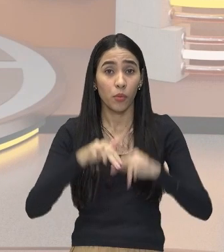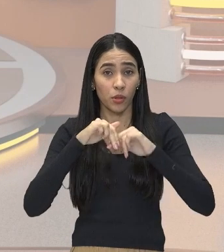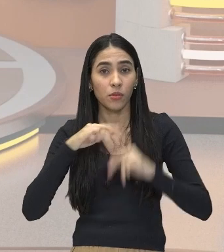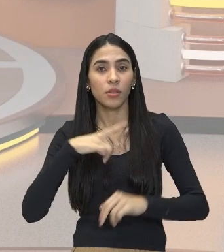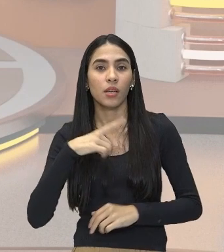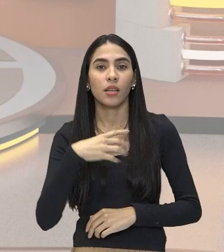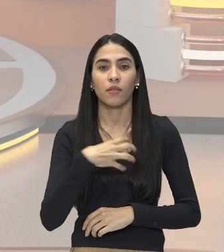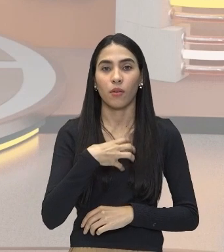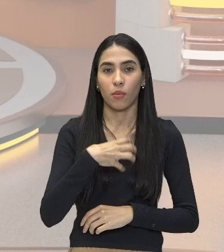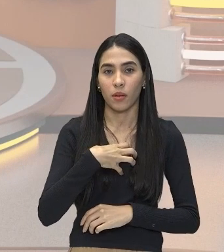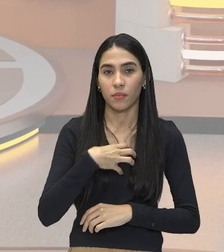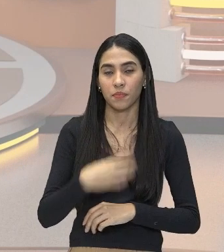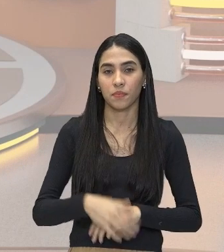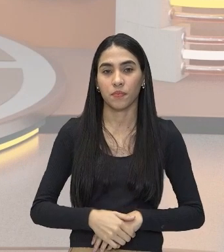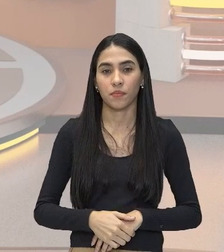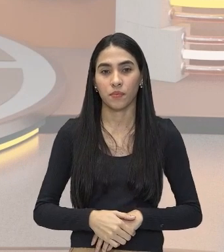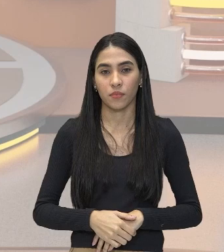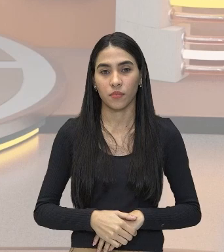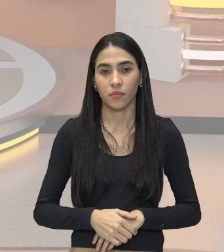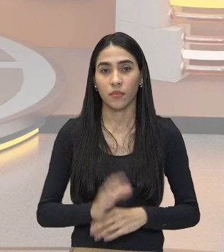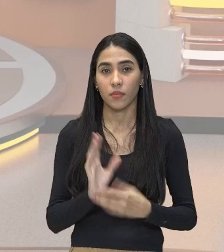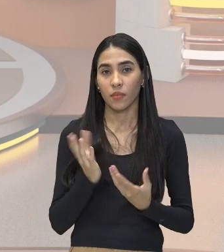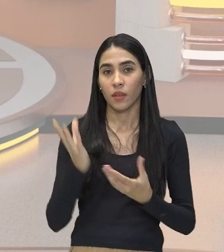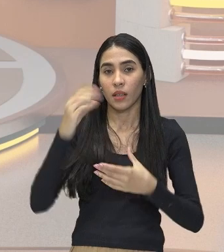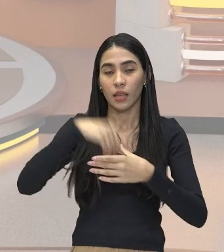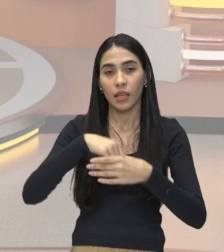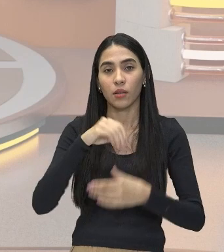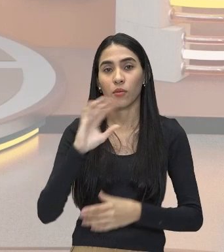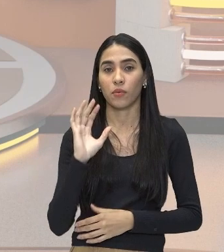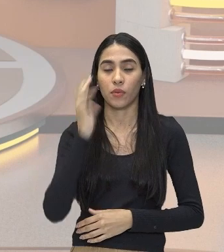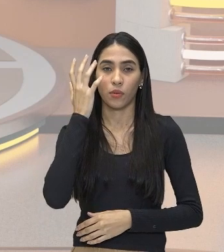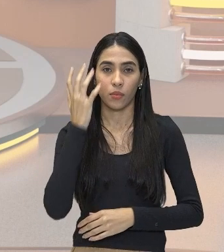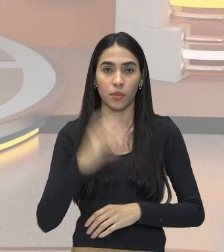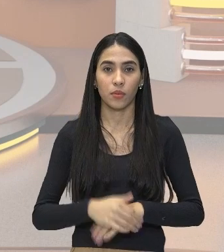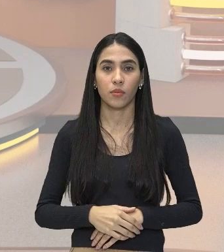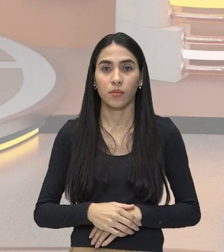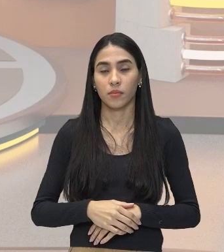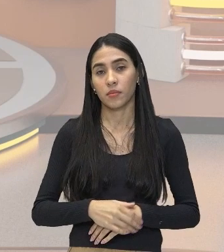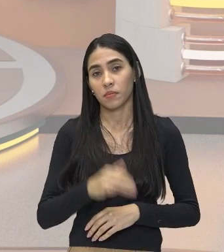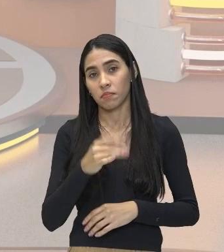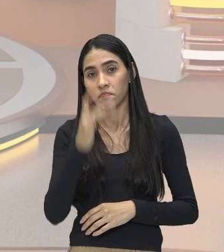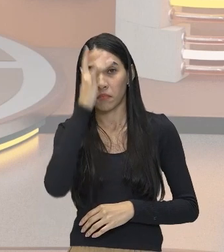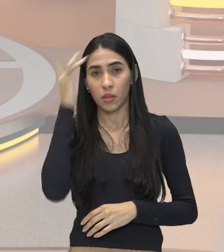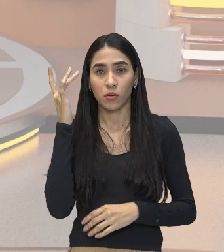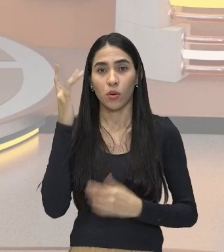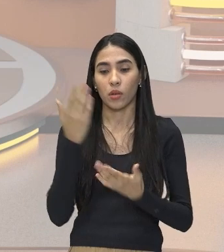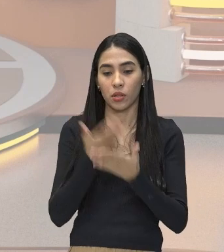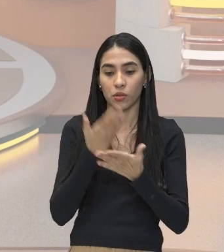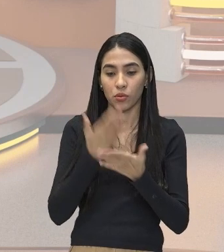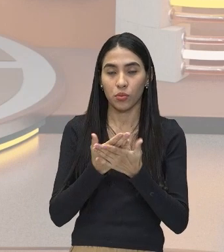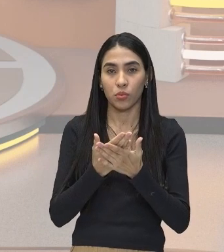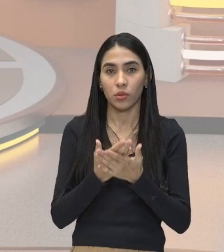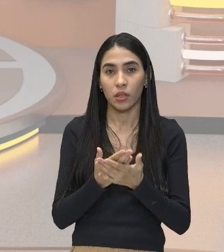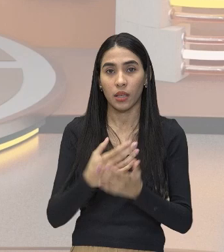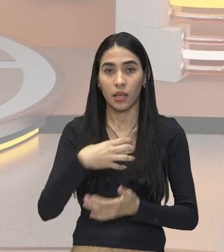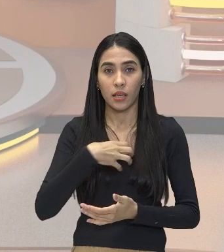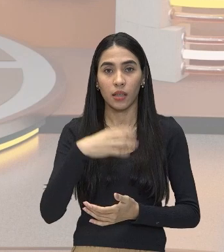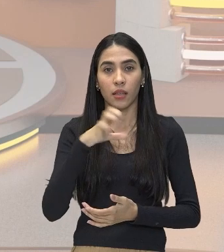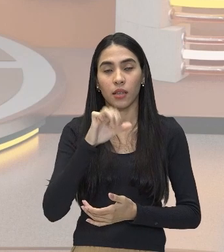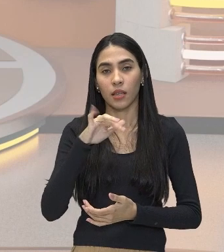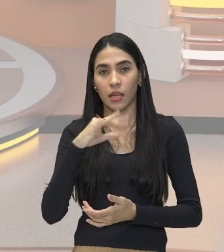essência. E dentro da fenomenologia, quem aborda e aprofunda a questão das